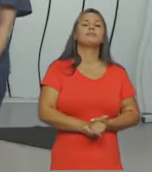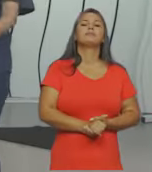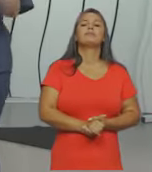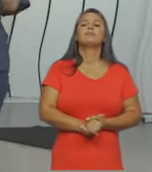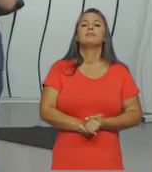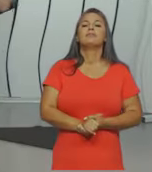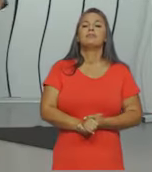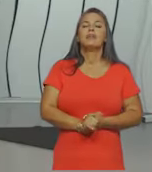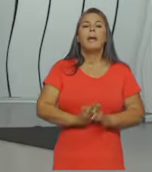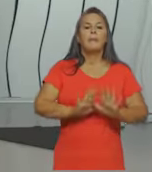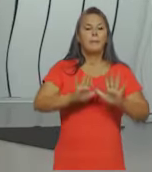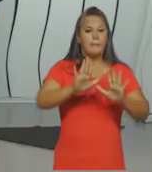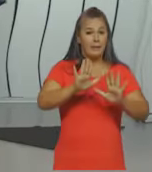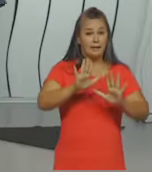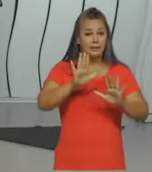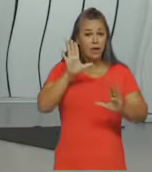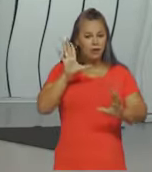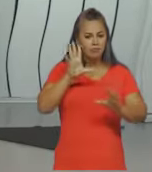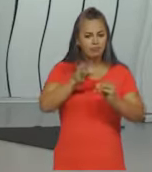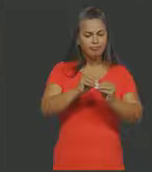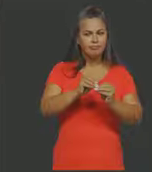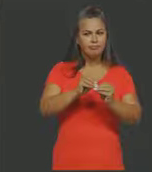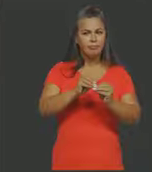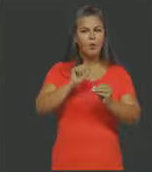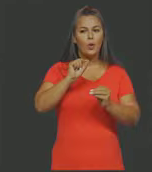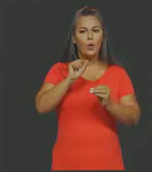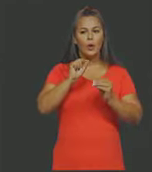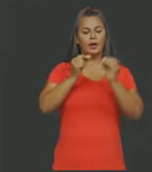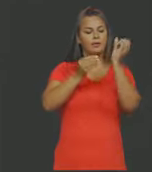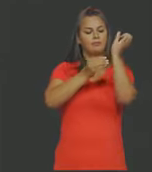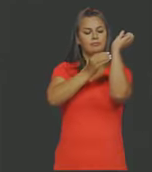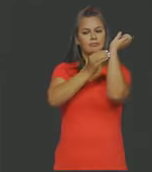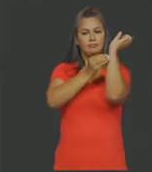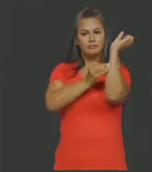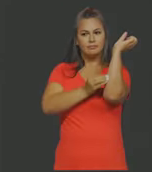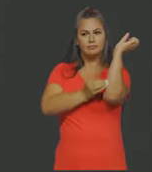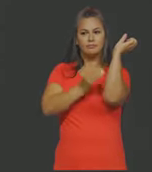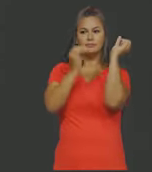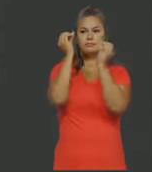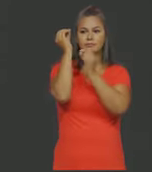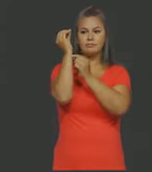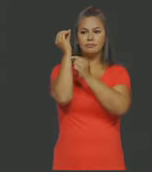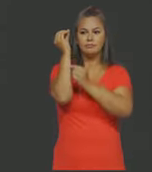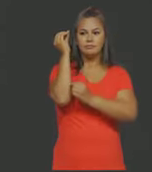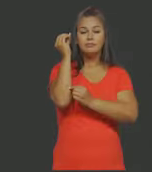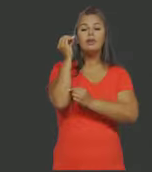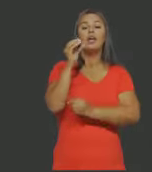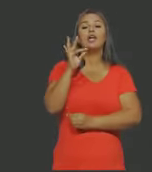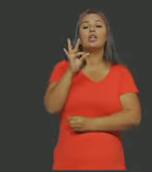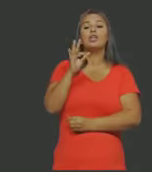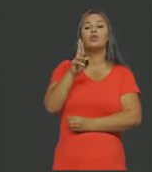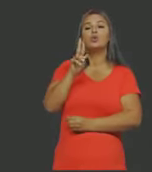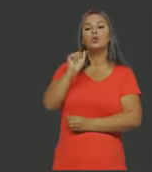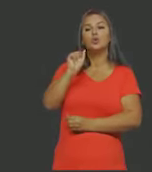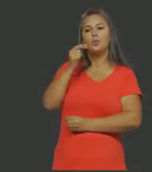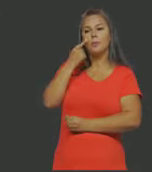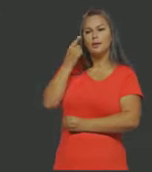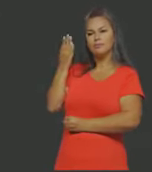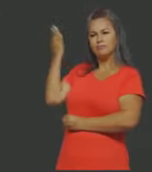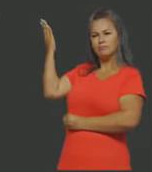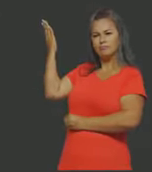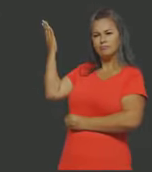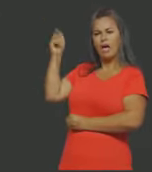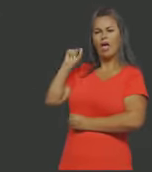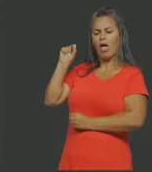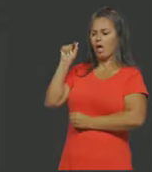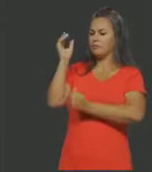Então, vamos fazer uma revisão. Por que serve a tuba uterina? Tubos que vão ligar o útero aos ovários. Para